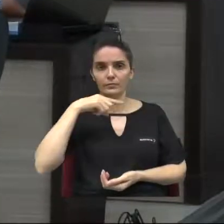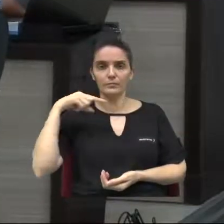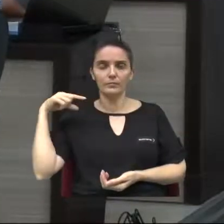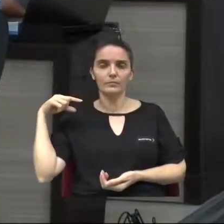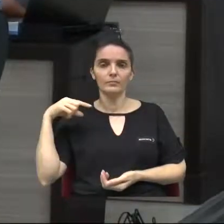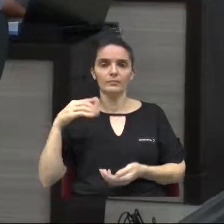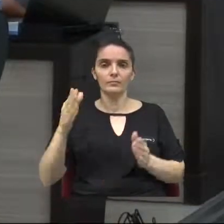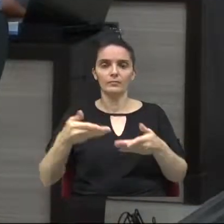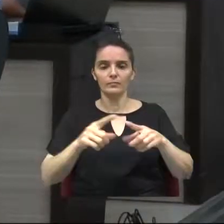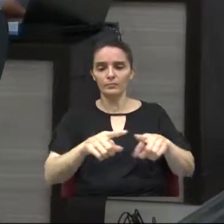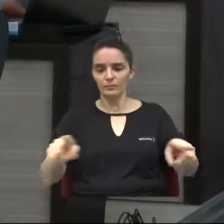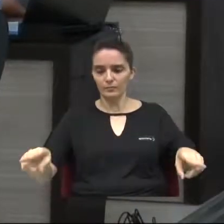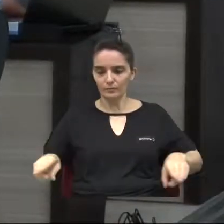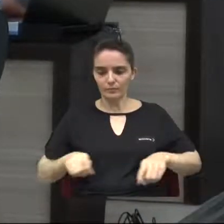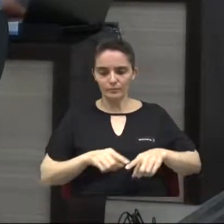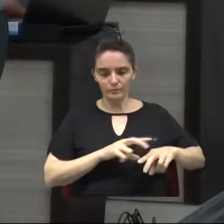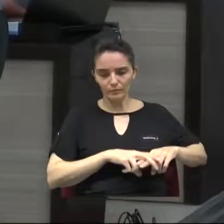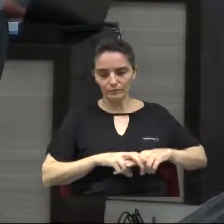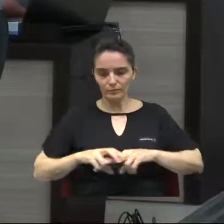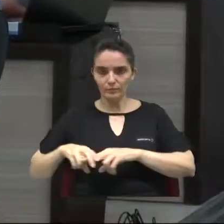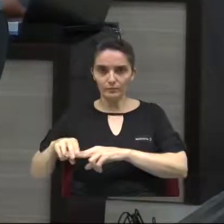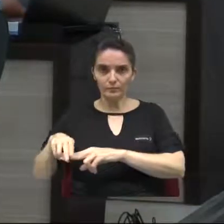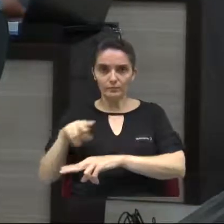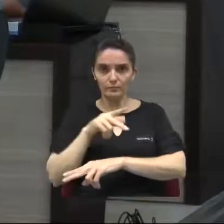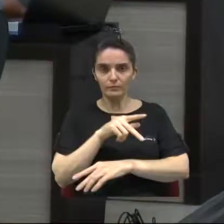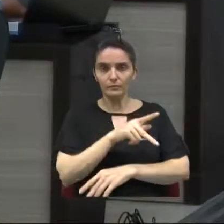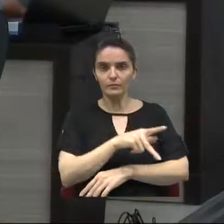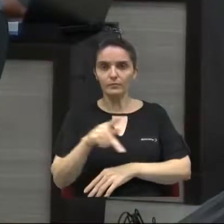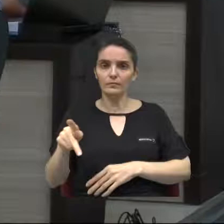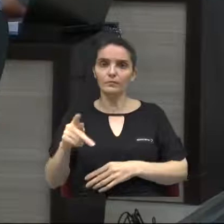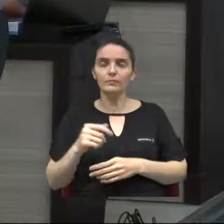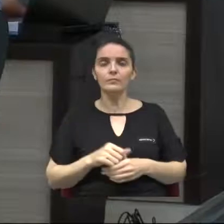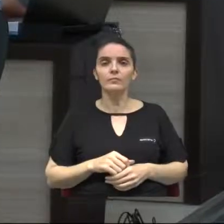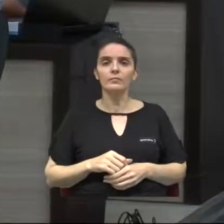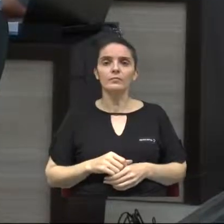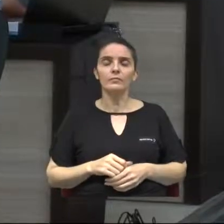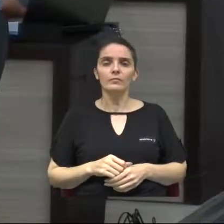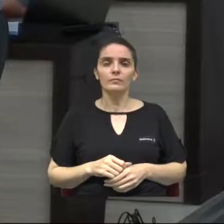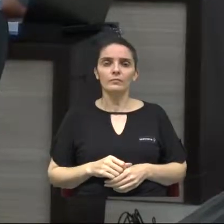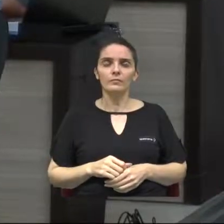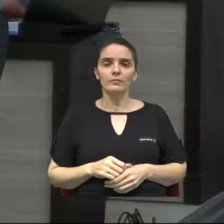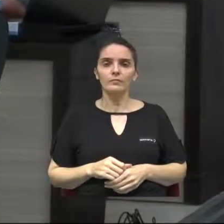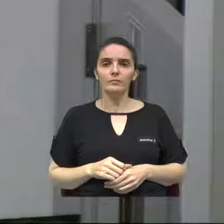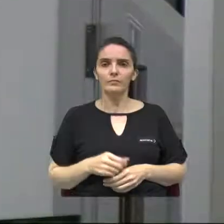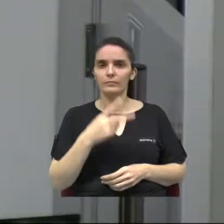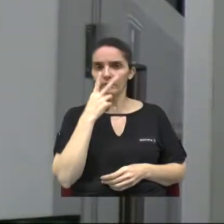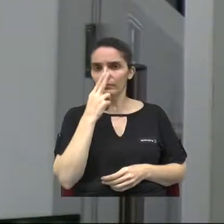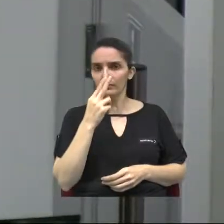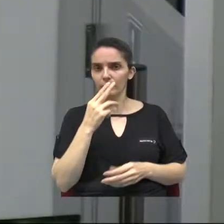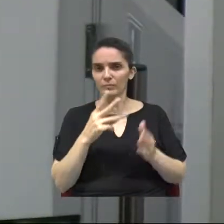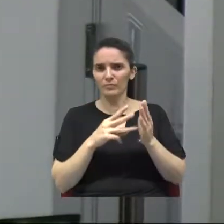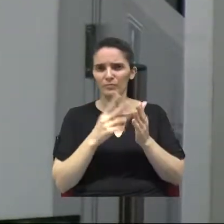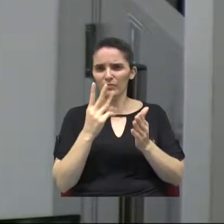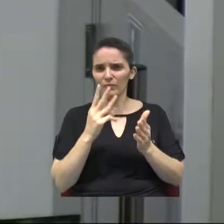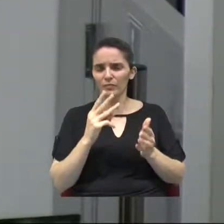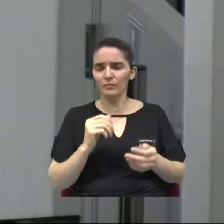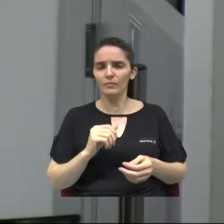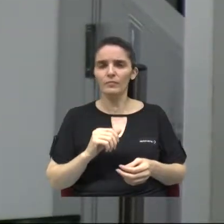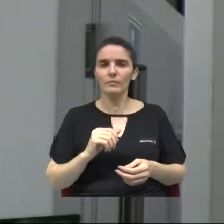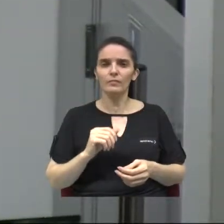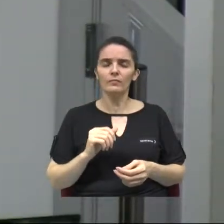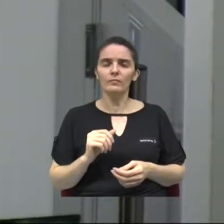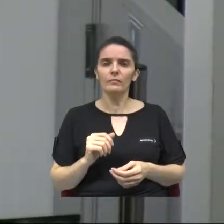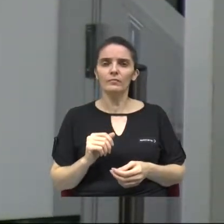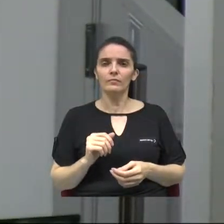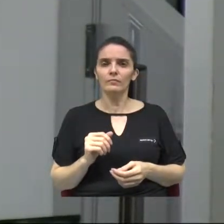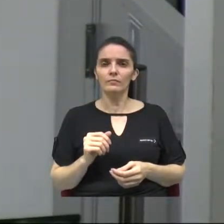mesa de trabalho nesse instante, quero discutir o requerimento da vereadora Lu Bogo. Me parece que é a terceira vez